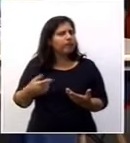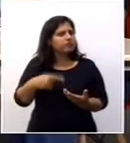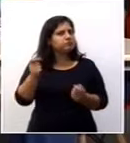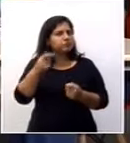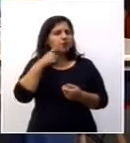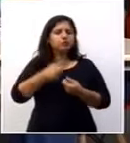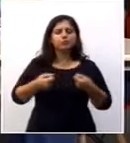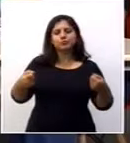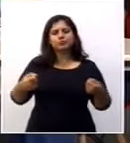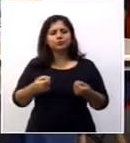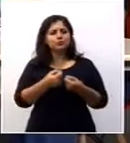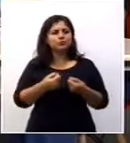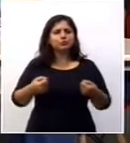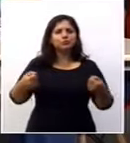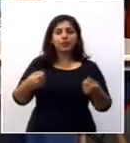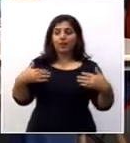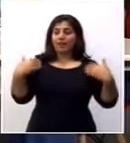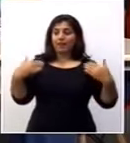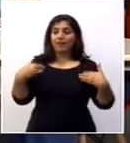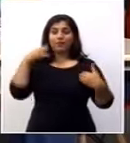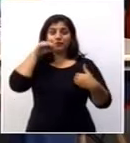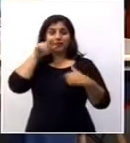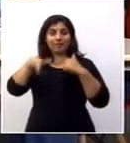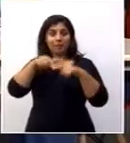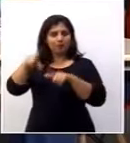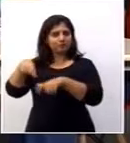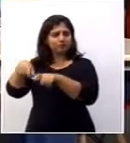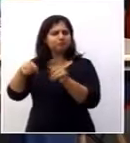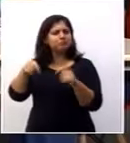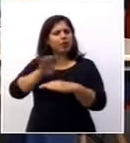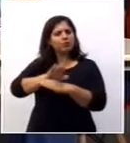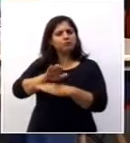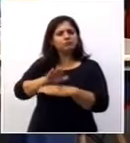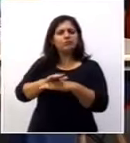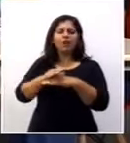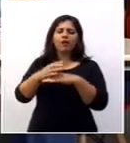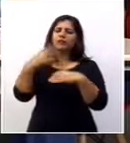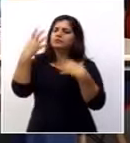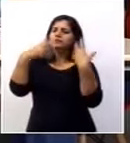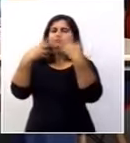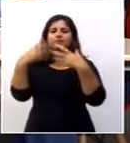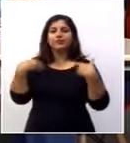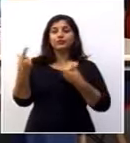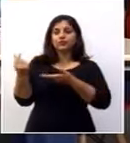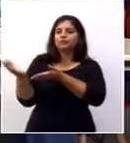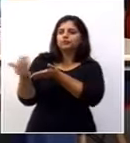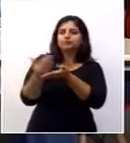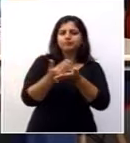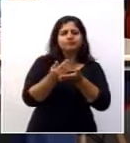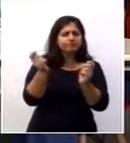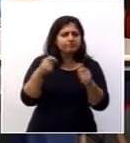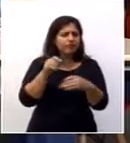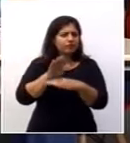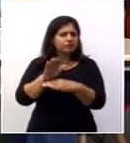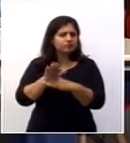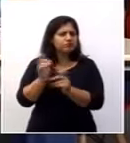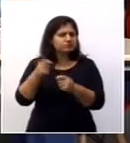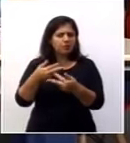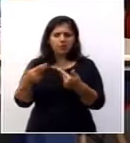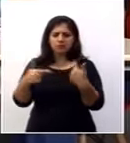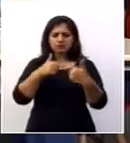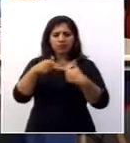tocar sanfona, então ele vai alegrar os funcionários, ele pode continuar cantando e levando dinheiro, e ele pode ajudar em